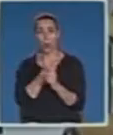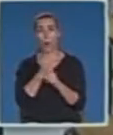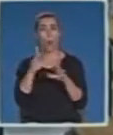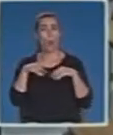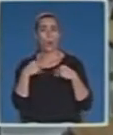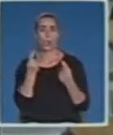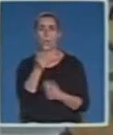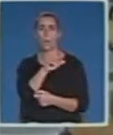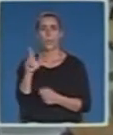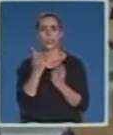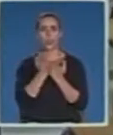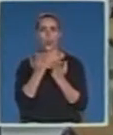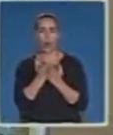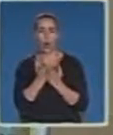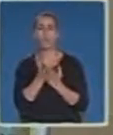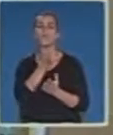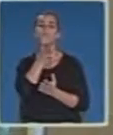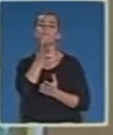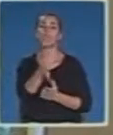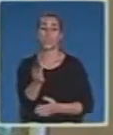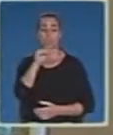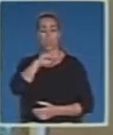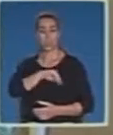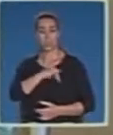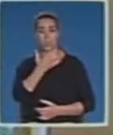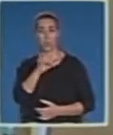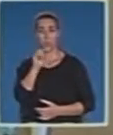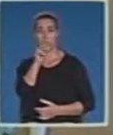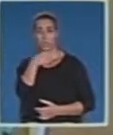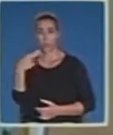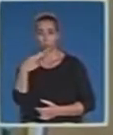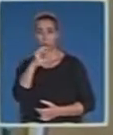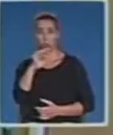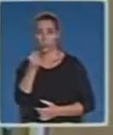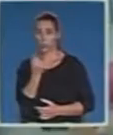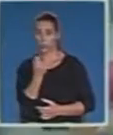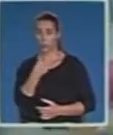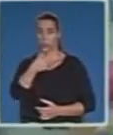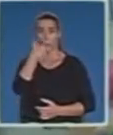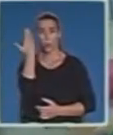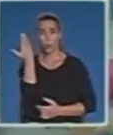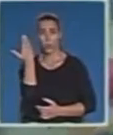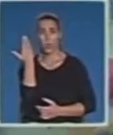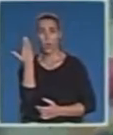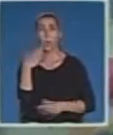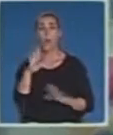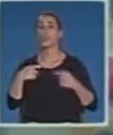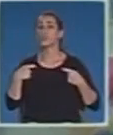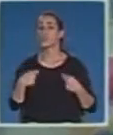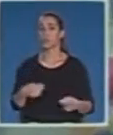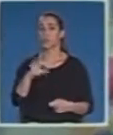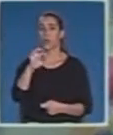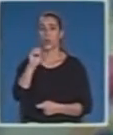os preços praticados pela escola. Dizem que recebem só 26,88 € por dia, quando têm uma despesa de